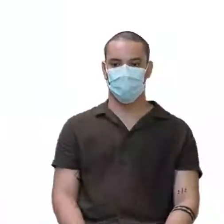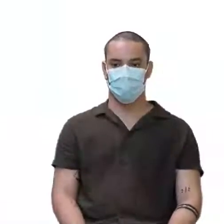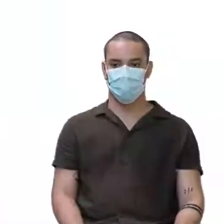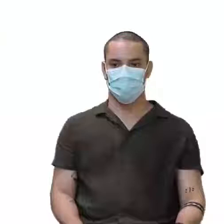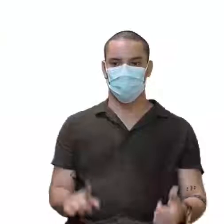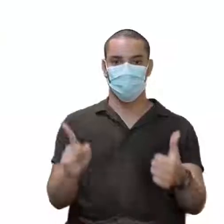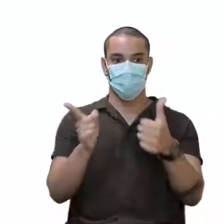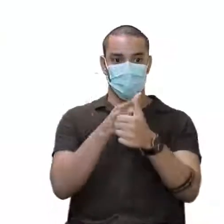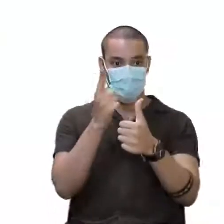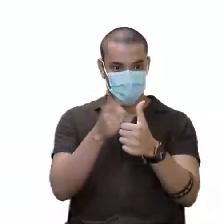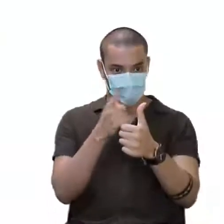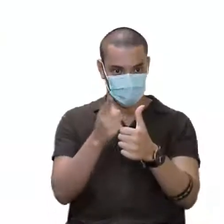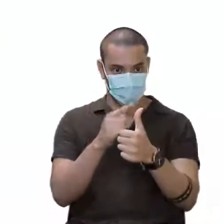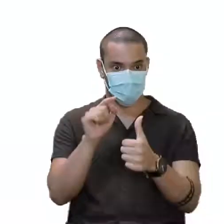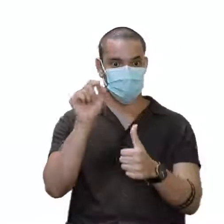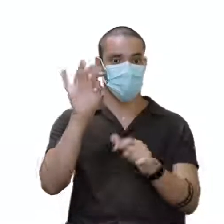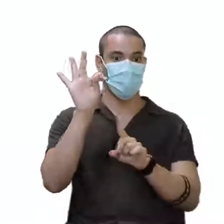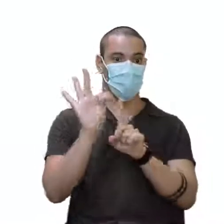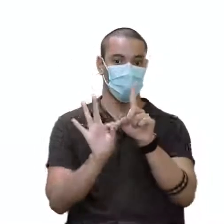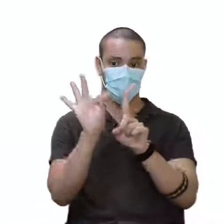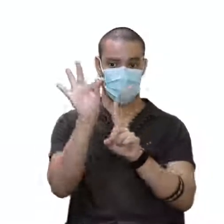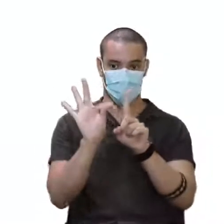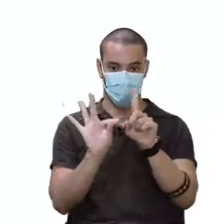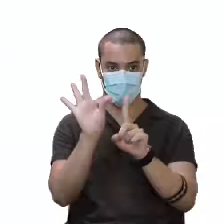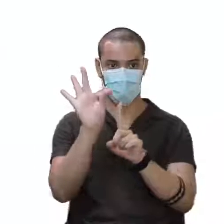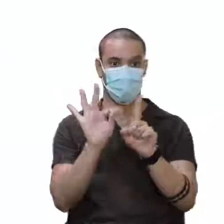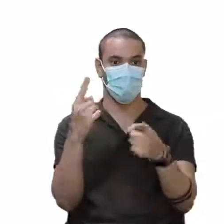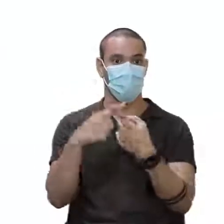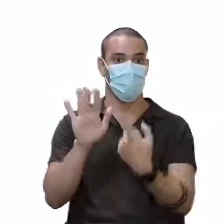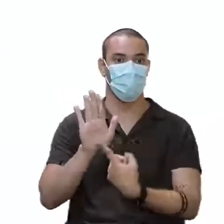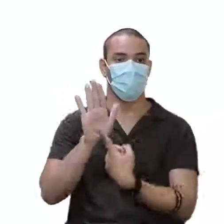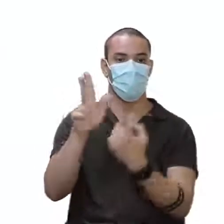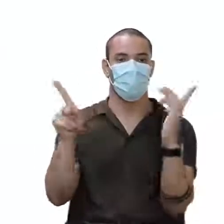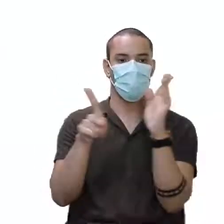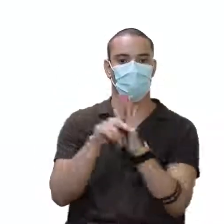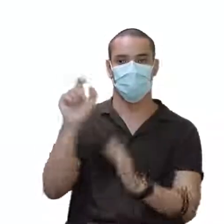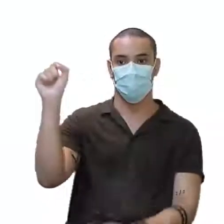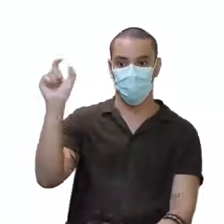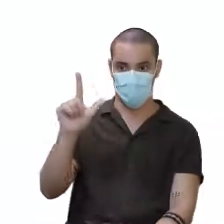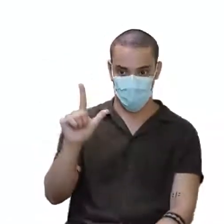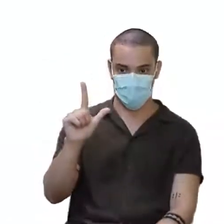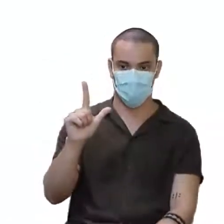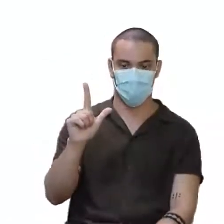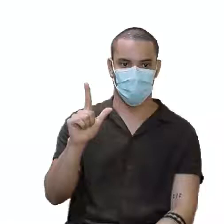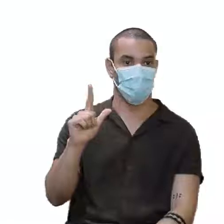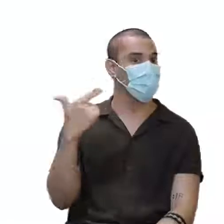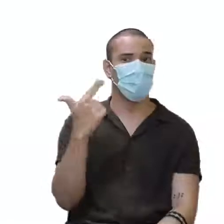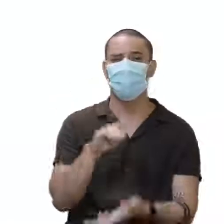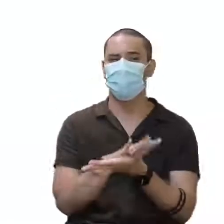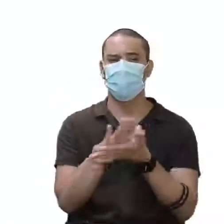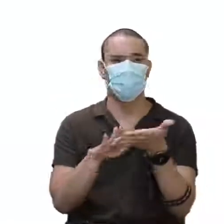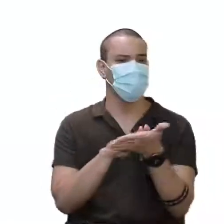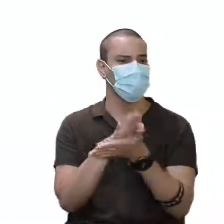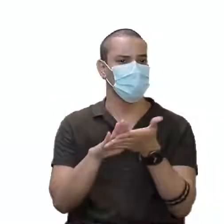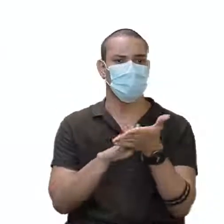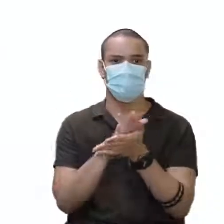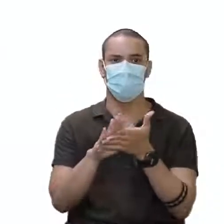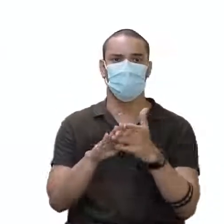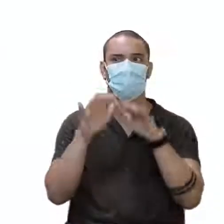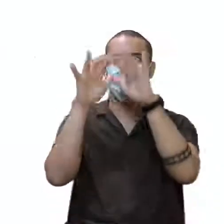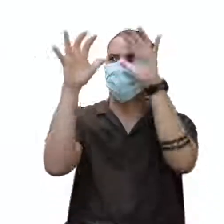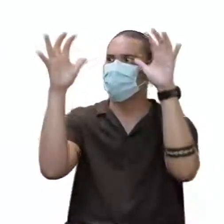Primeira situação é a temperatura, porque ela está exposta ao sol. Não tem nada de